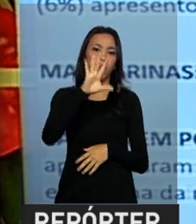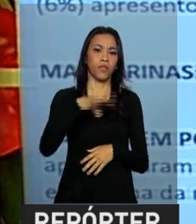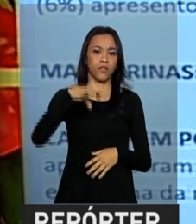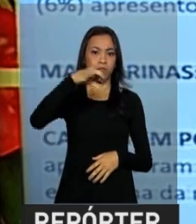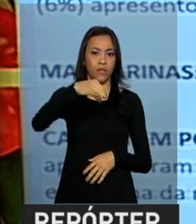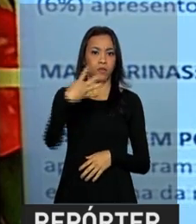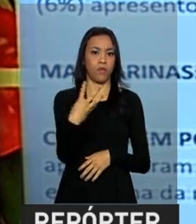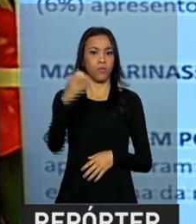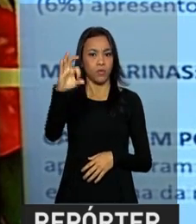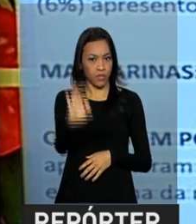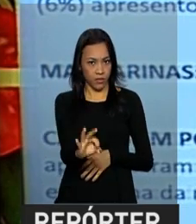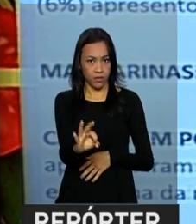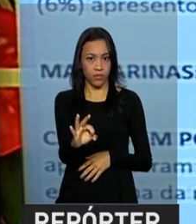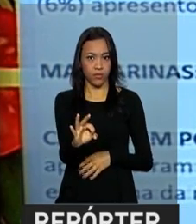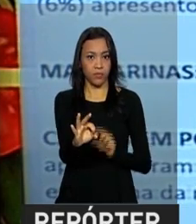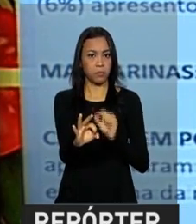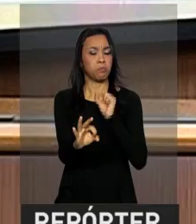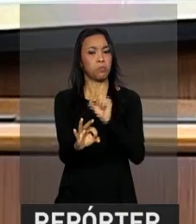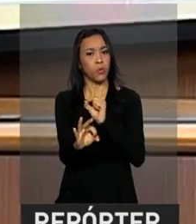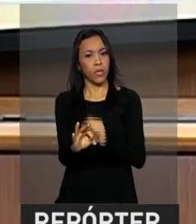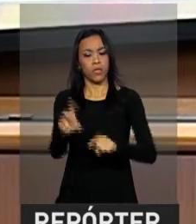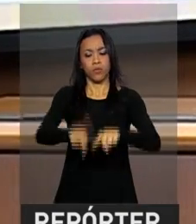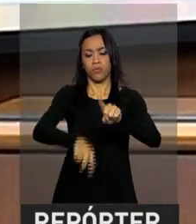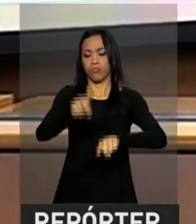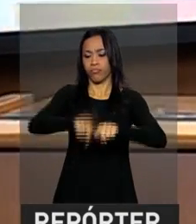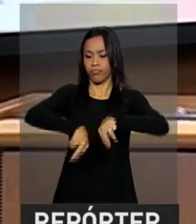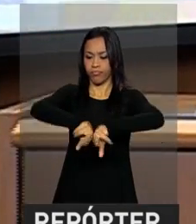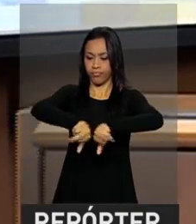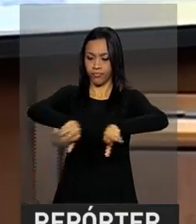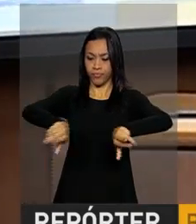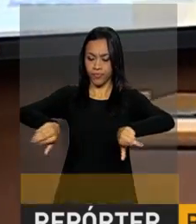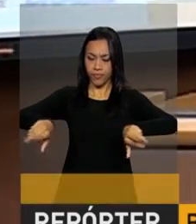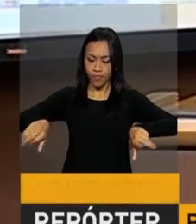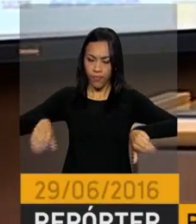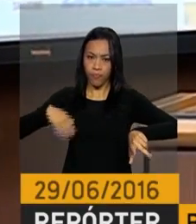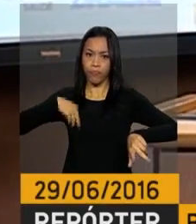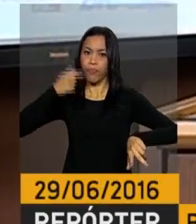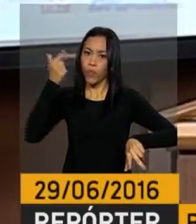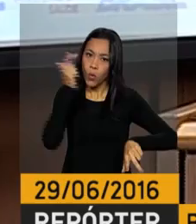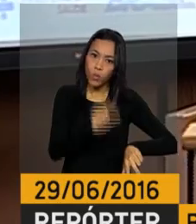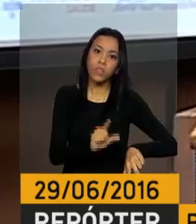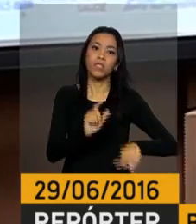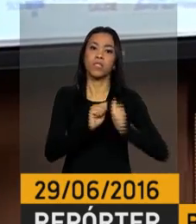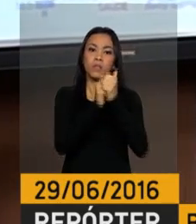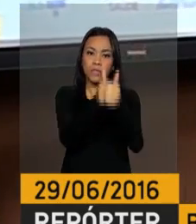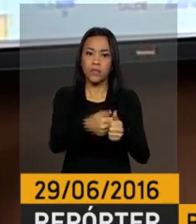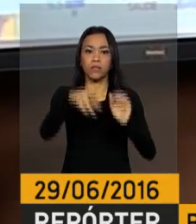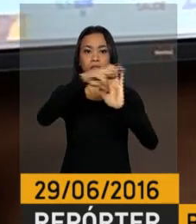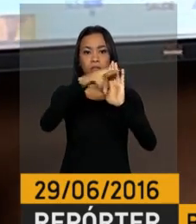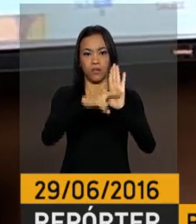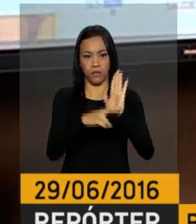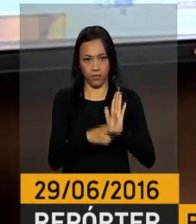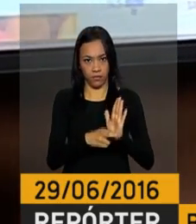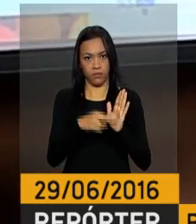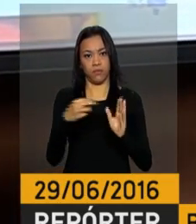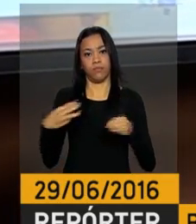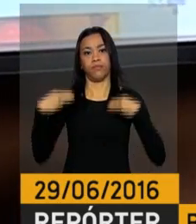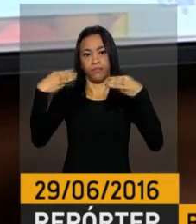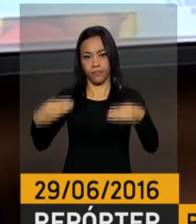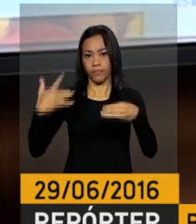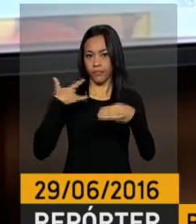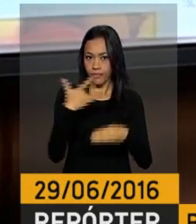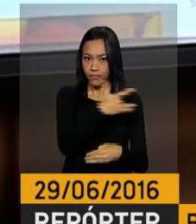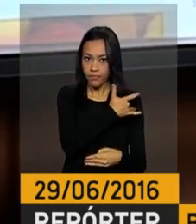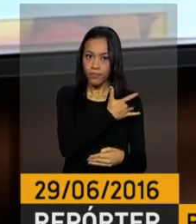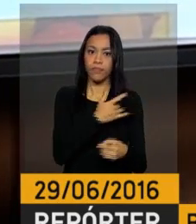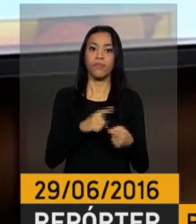94% das da dos produtos conseguiram atingir as metas pactuadas e é importante ressaltar